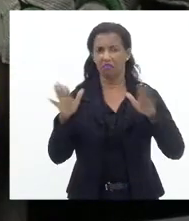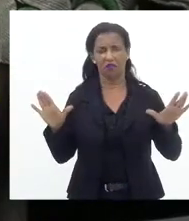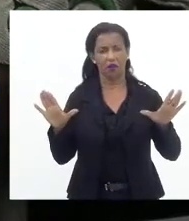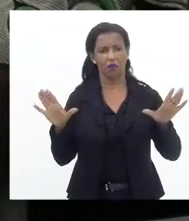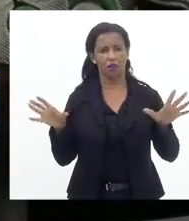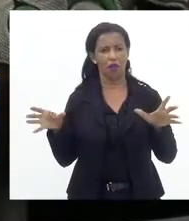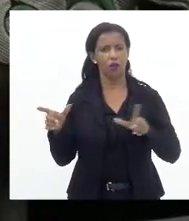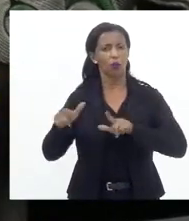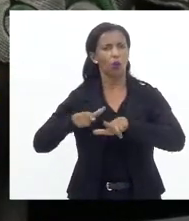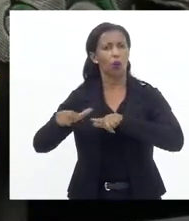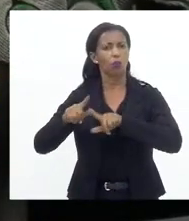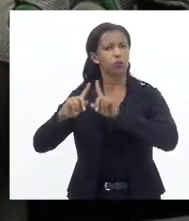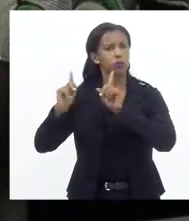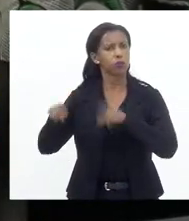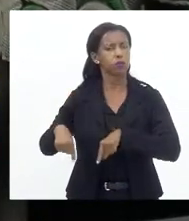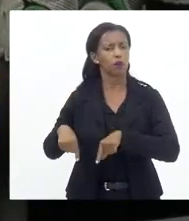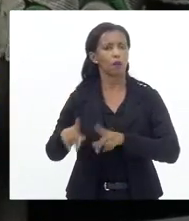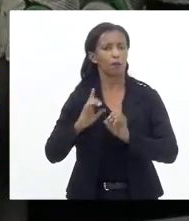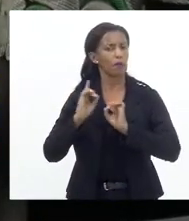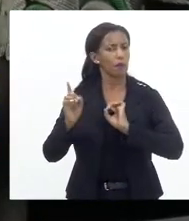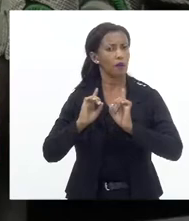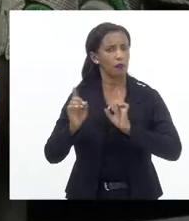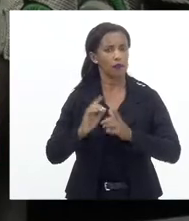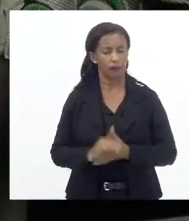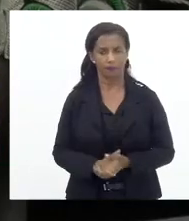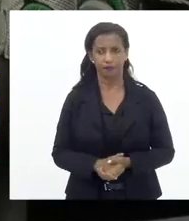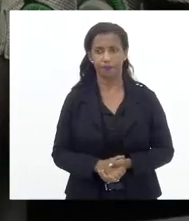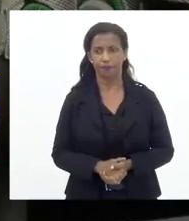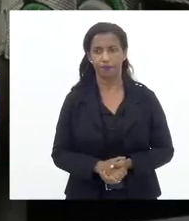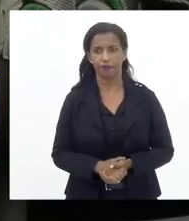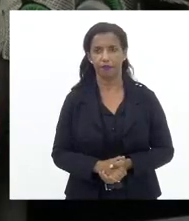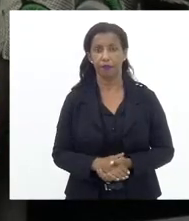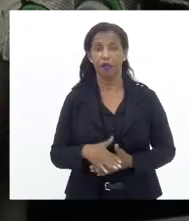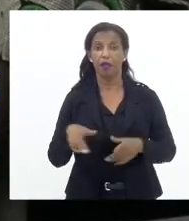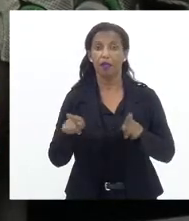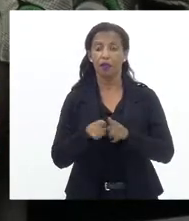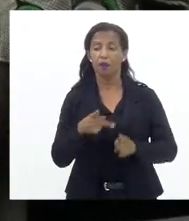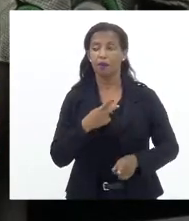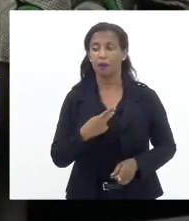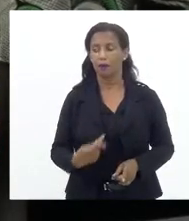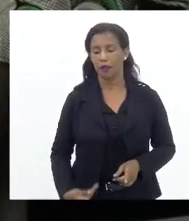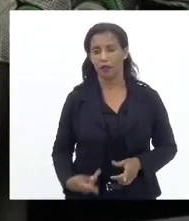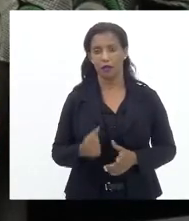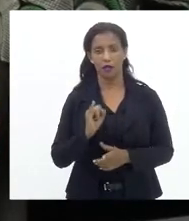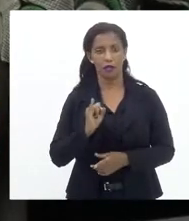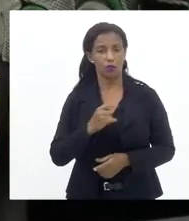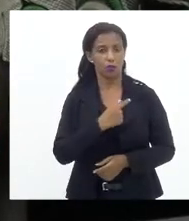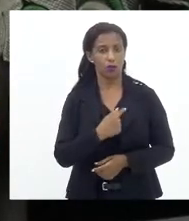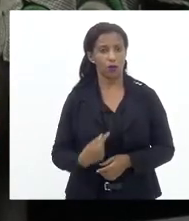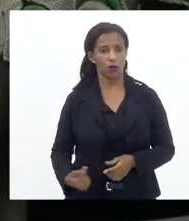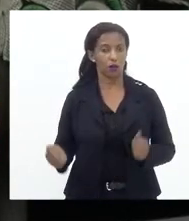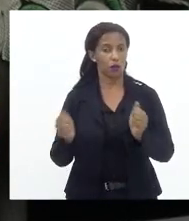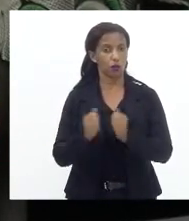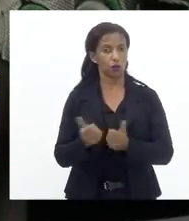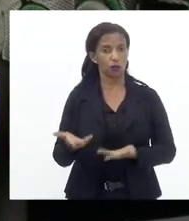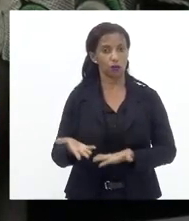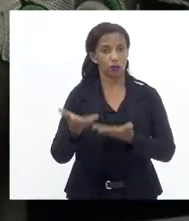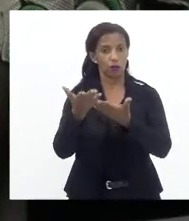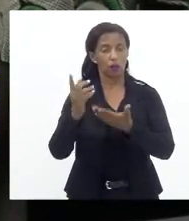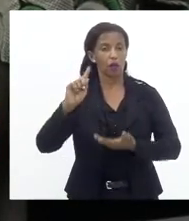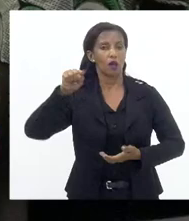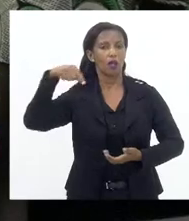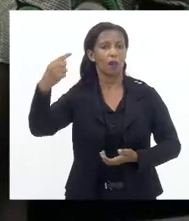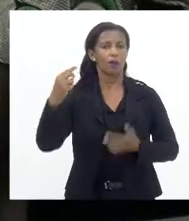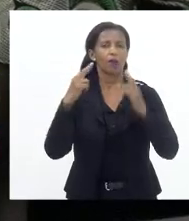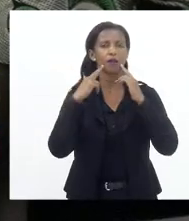com os servidores para debater eu propus inclusive presidente que deu o diálogo do governador com vossa excelência na